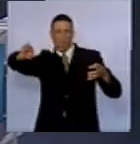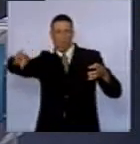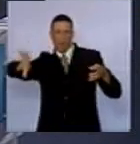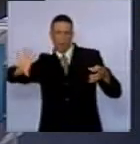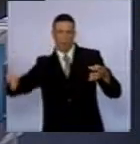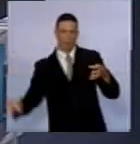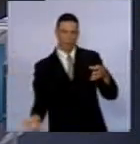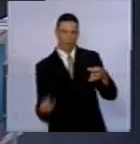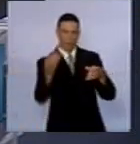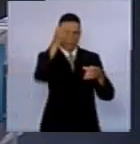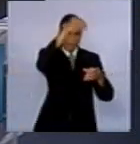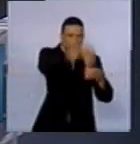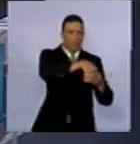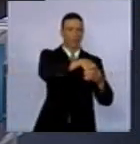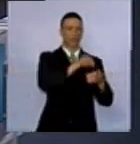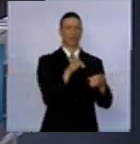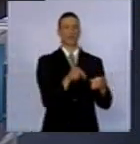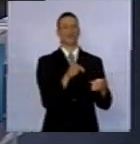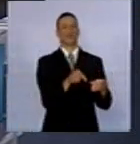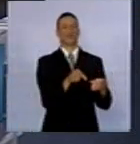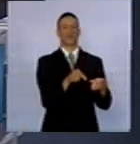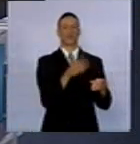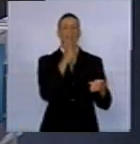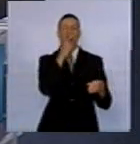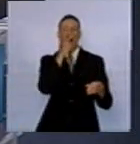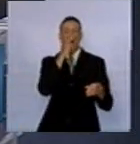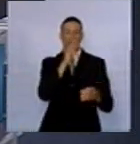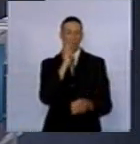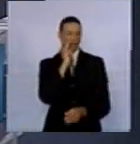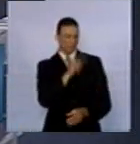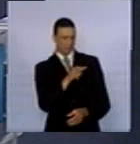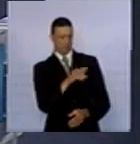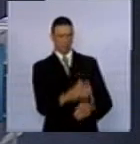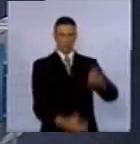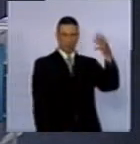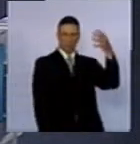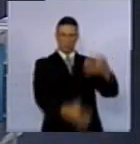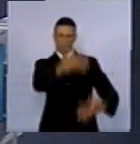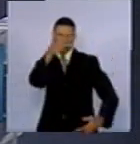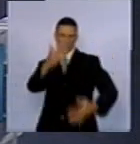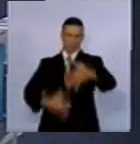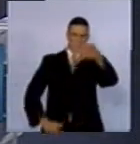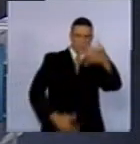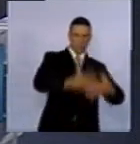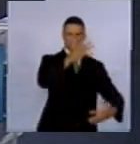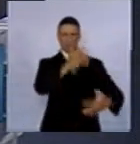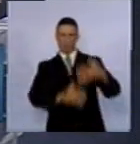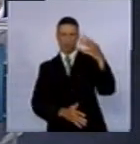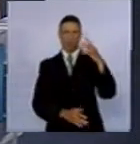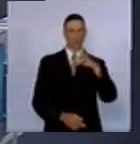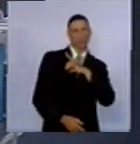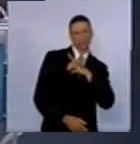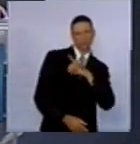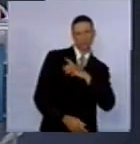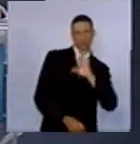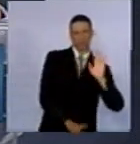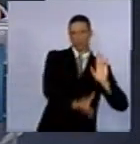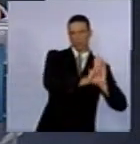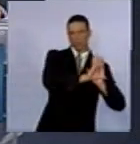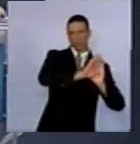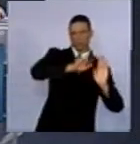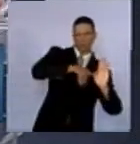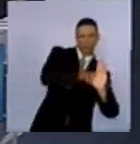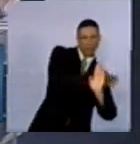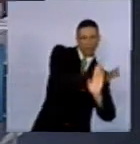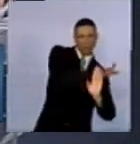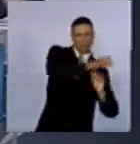hoje um serviço confunde com outro né E essa que a ideia é o espírito da Lei Talvez uma grande lei primeira